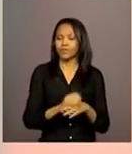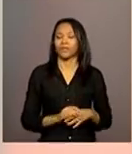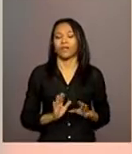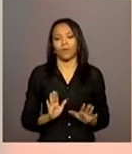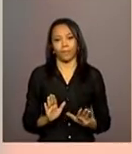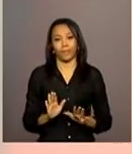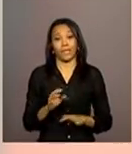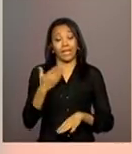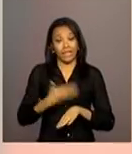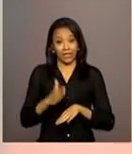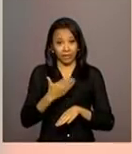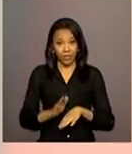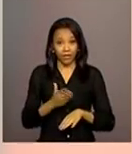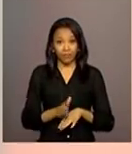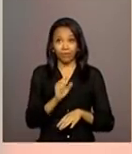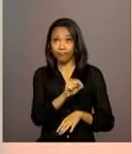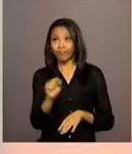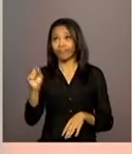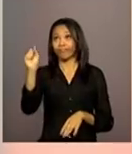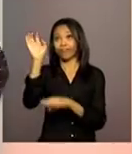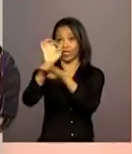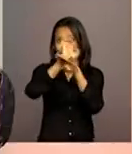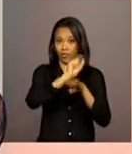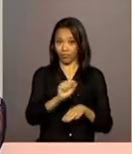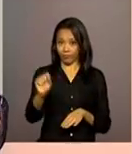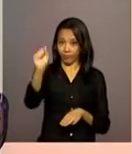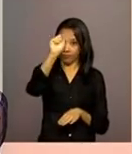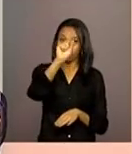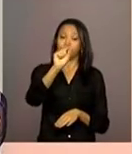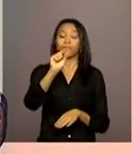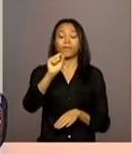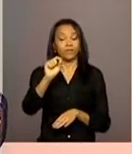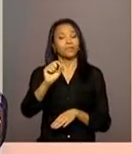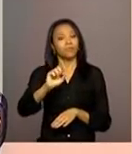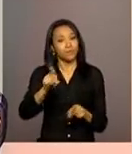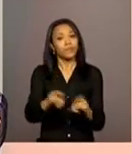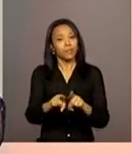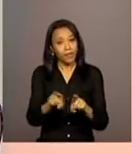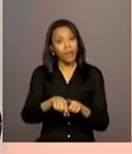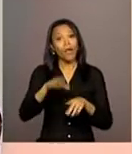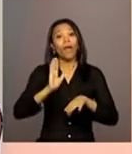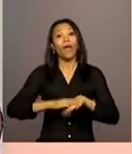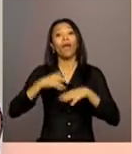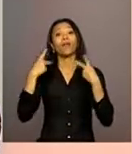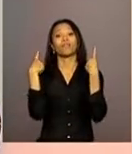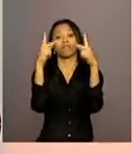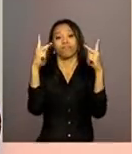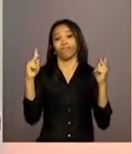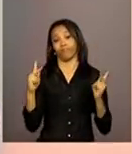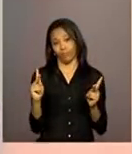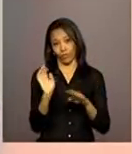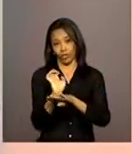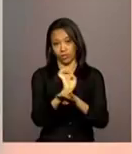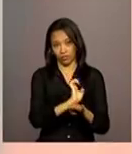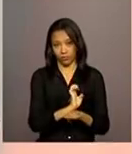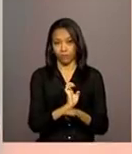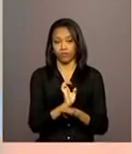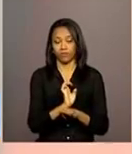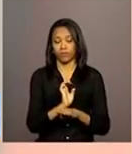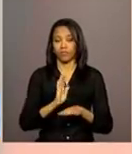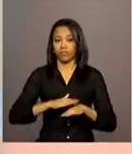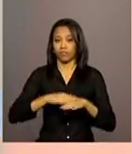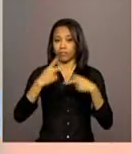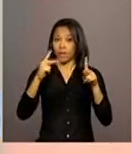os estados elas são demandadas também pelos Estados e a gente sempre